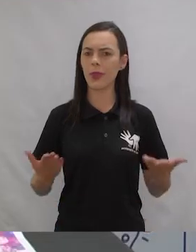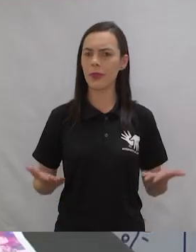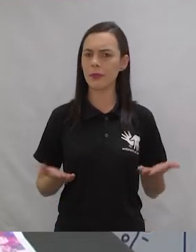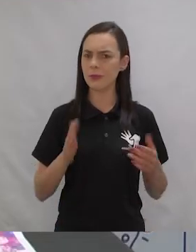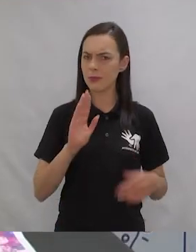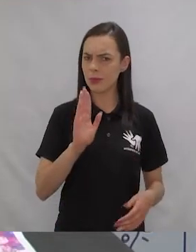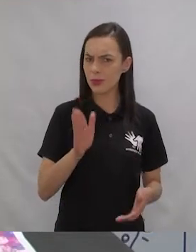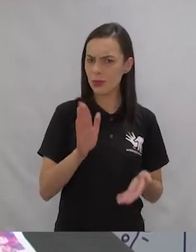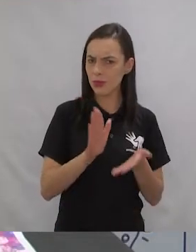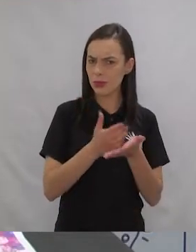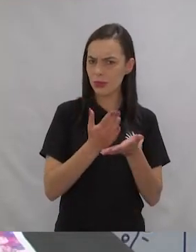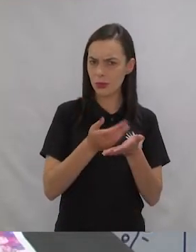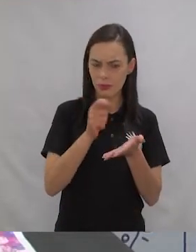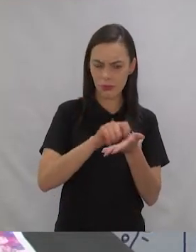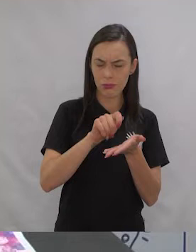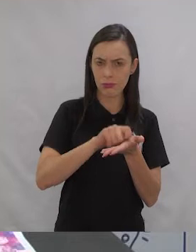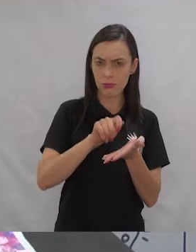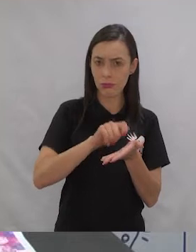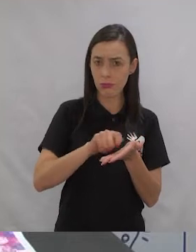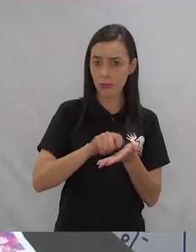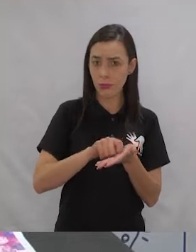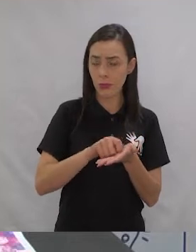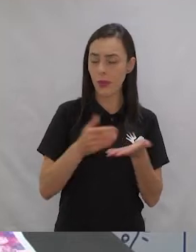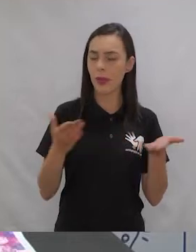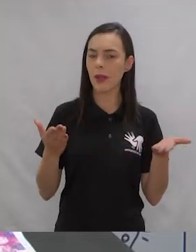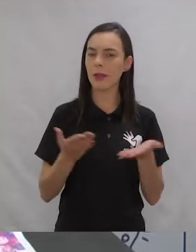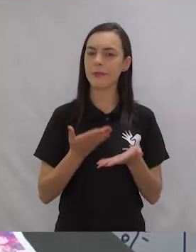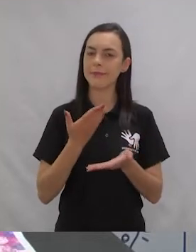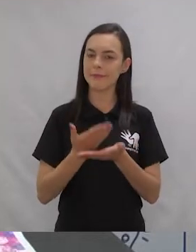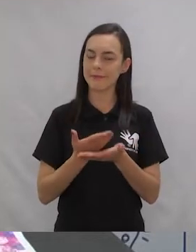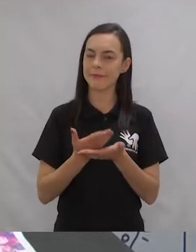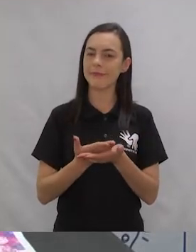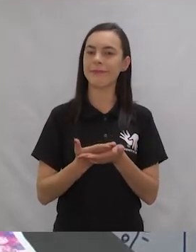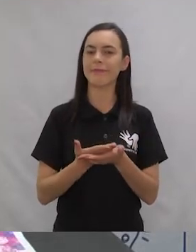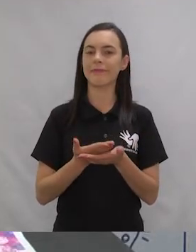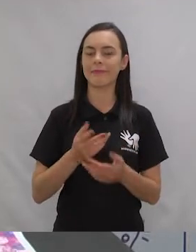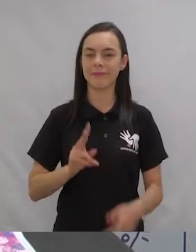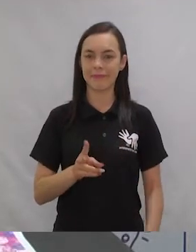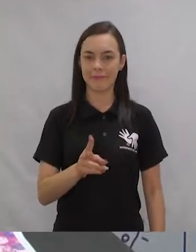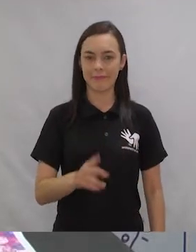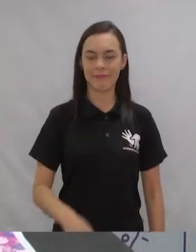E aí, fizeram o registro? Então vamos para a nossa aula.